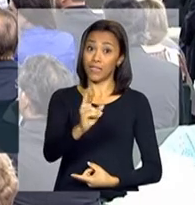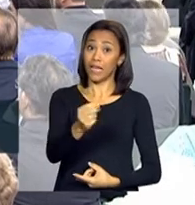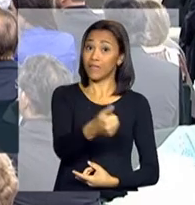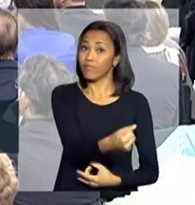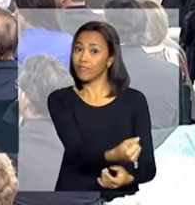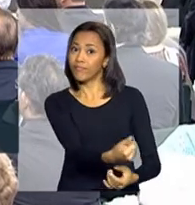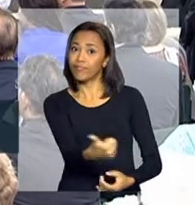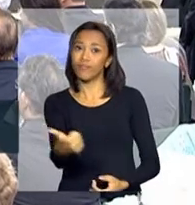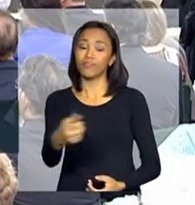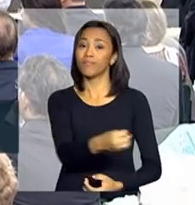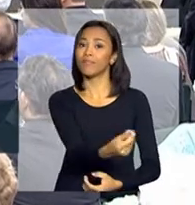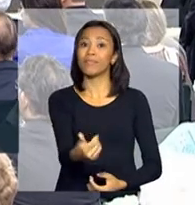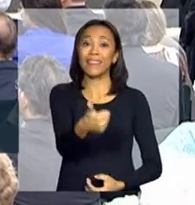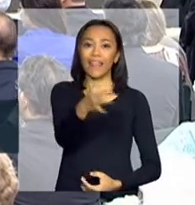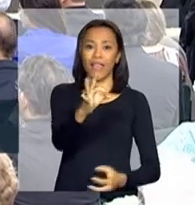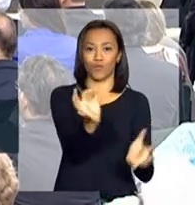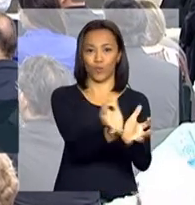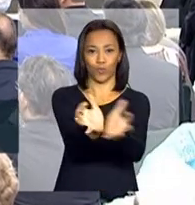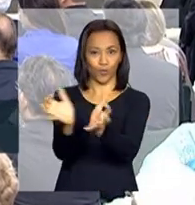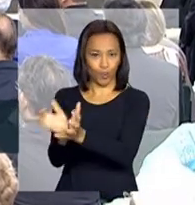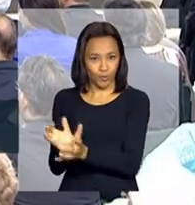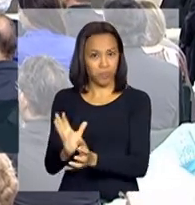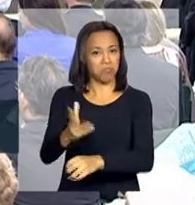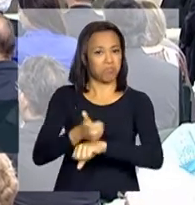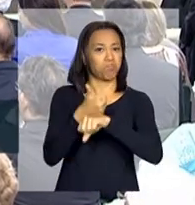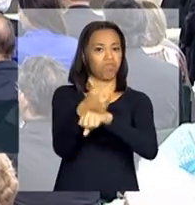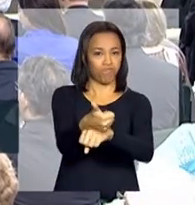primeiros grupos produtivos classificados